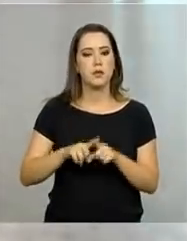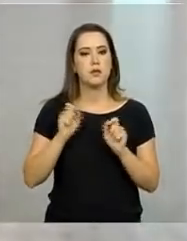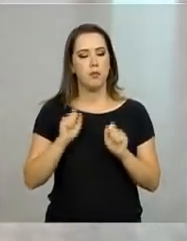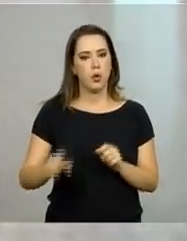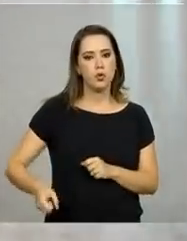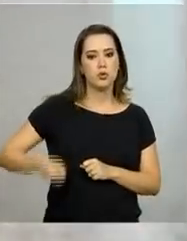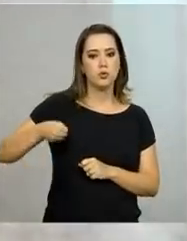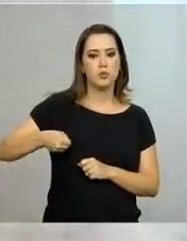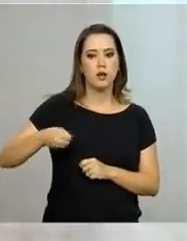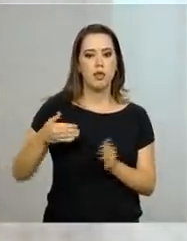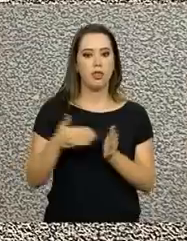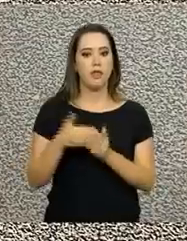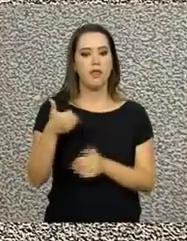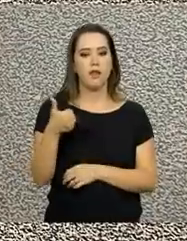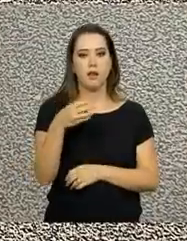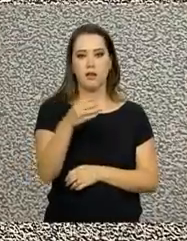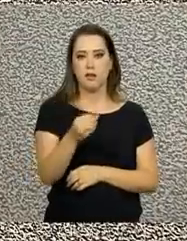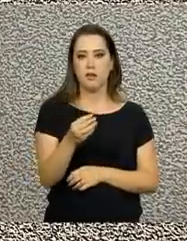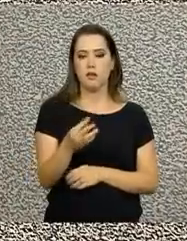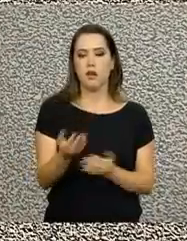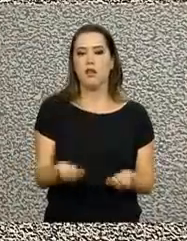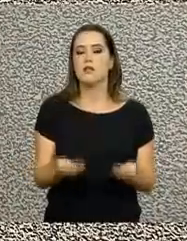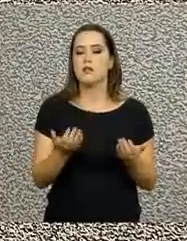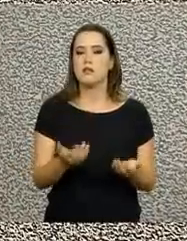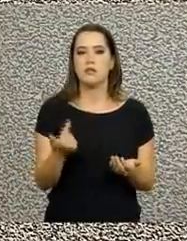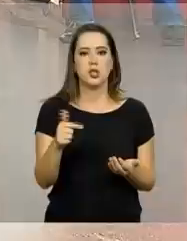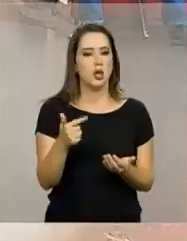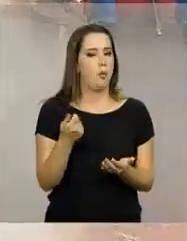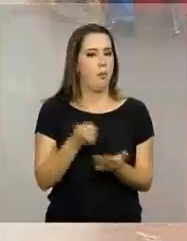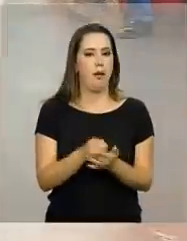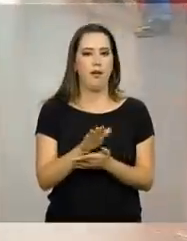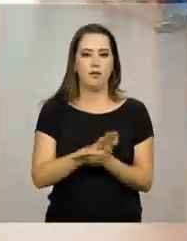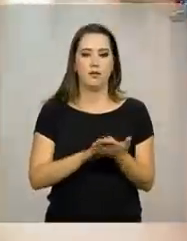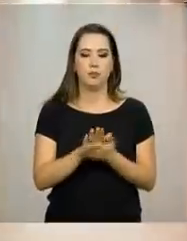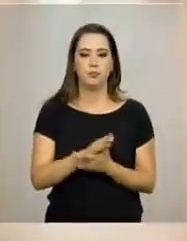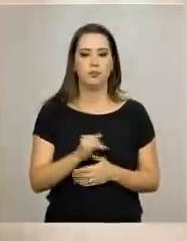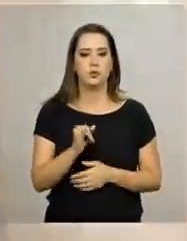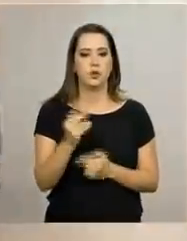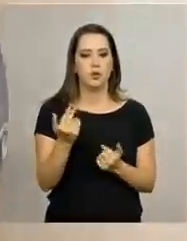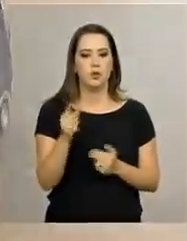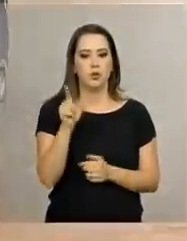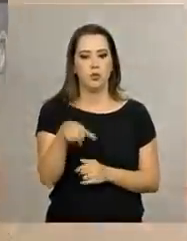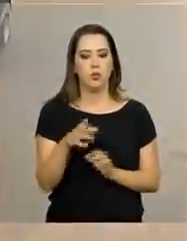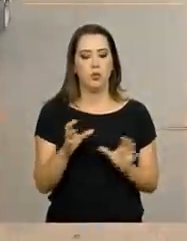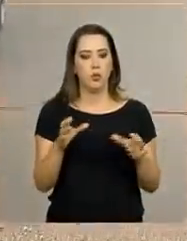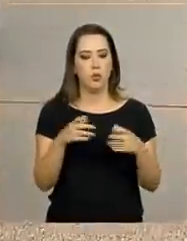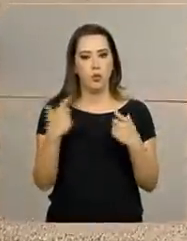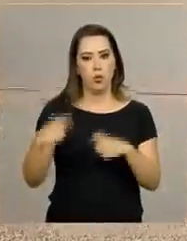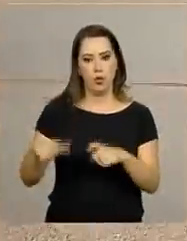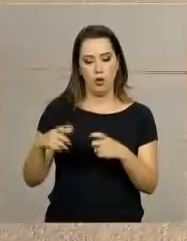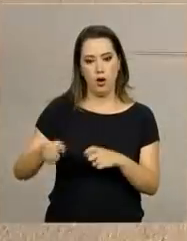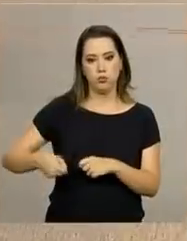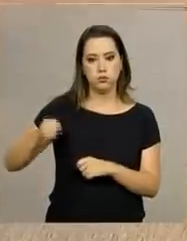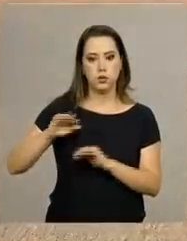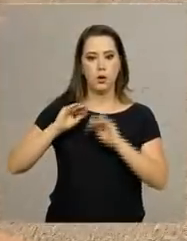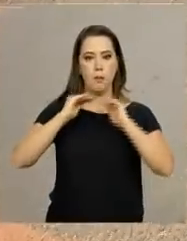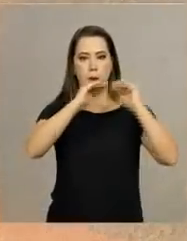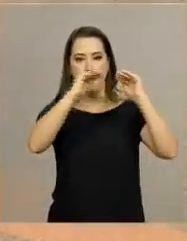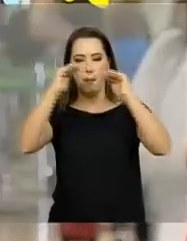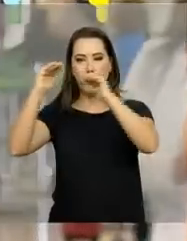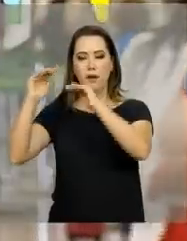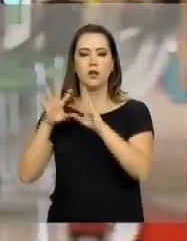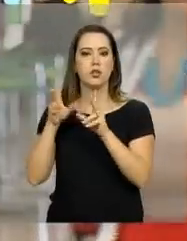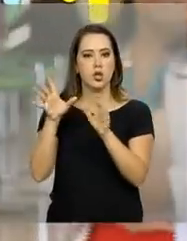de mão de até 10 quilos sem custos adicionais. Caso o compartimento de bagagem a bordo esteja